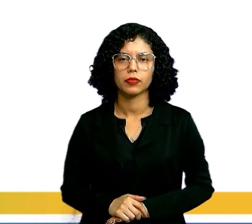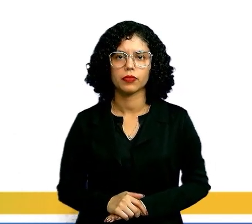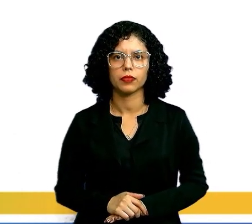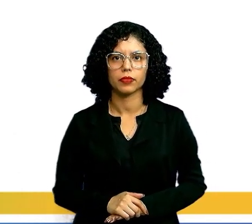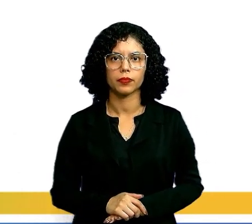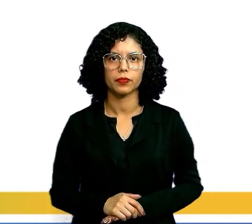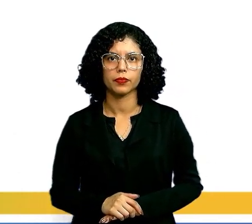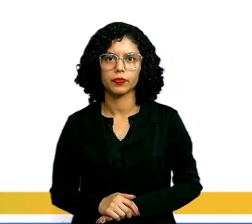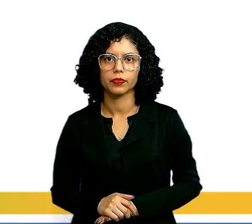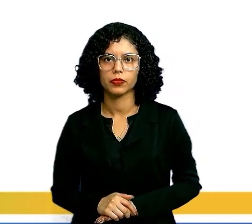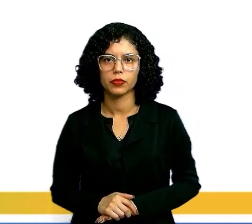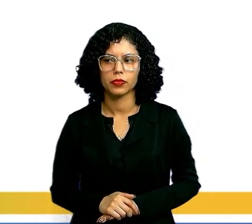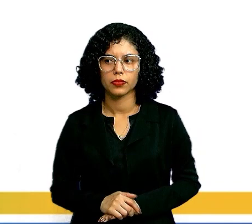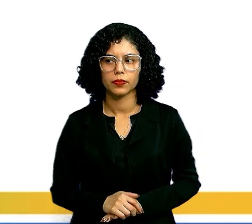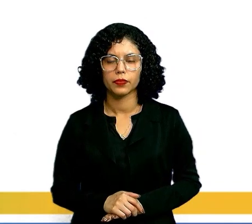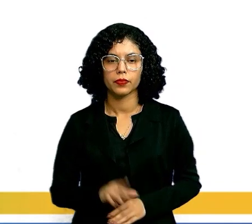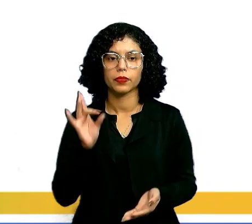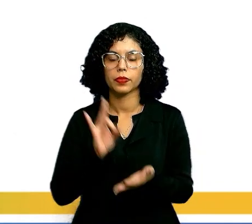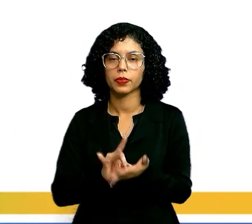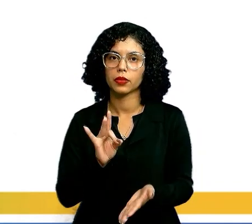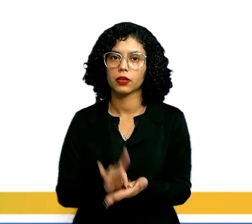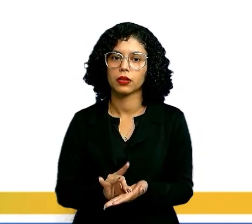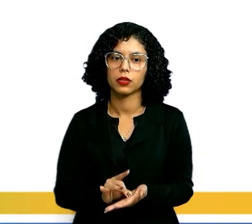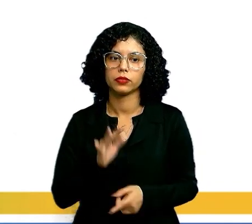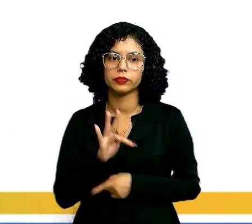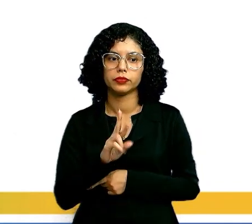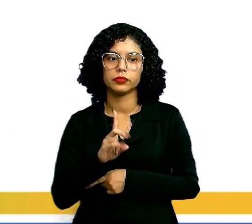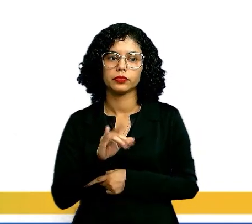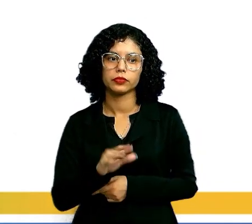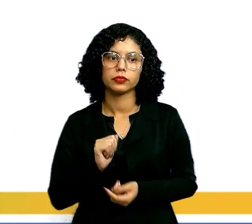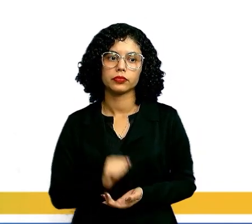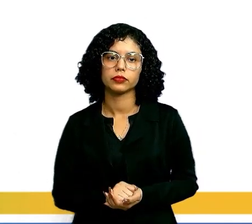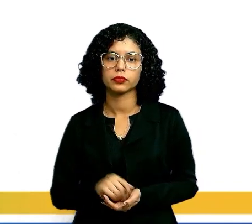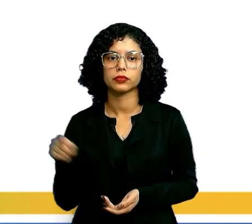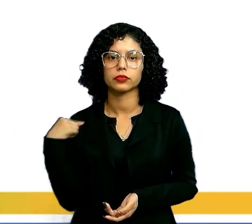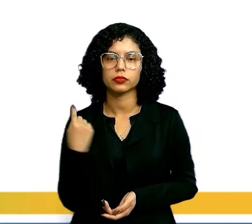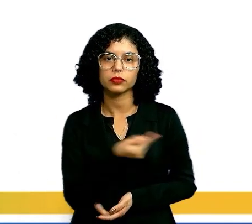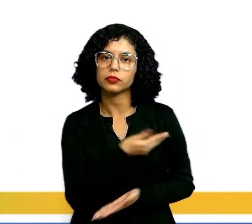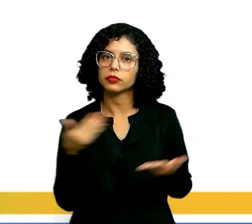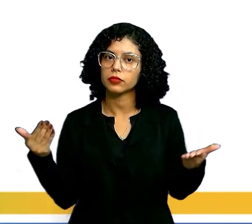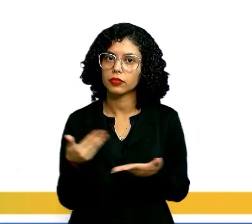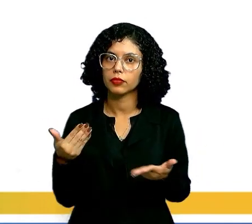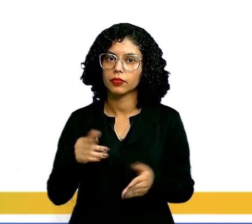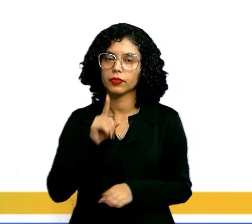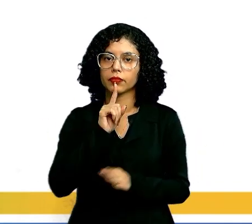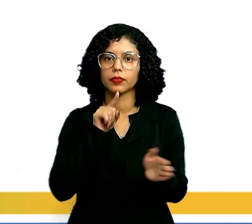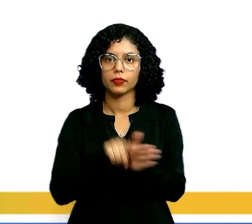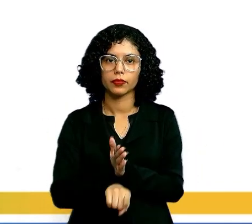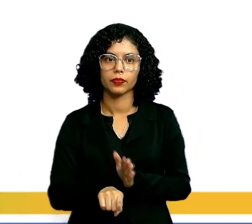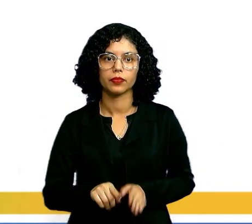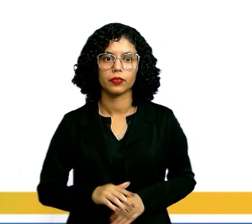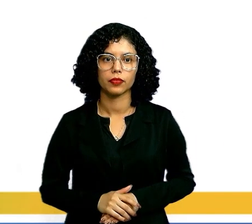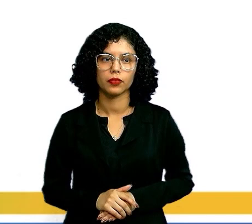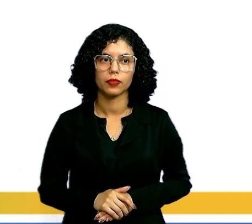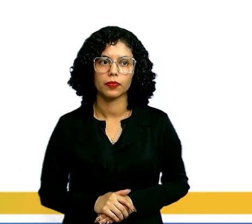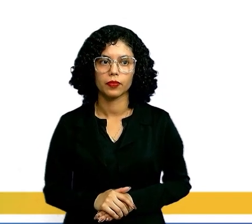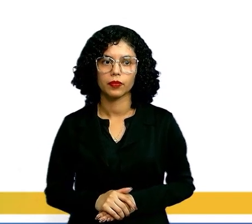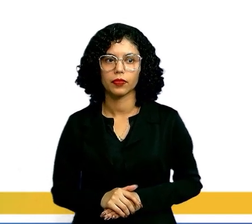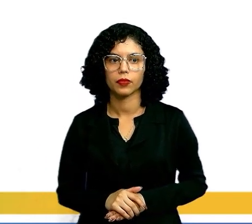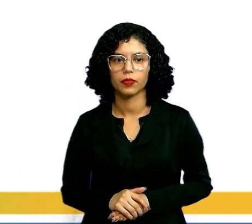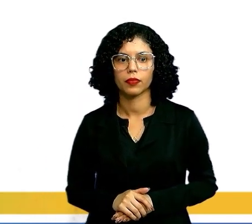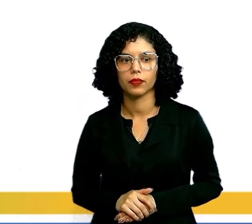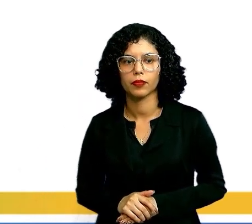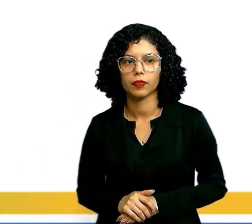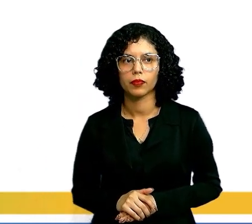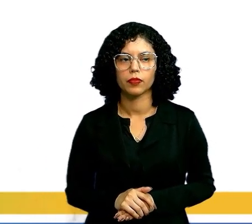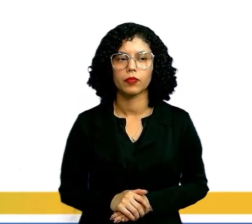própria vida então o texto na verdade é de fouc E aí nós temos agora o comando da questão e vamos